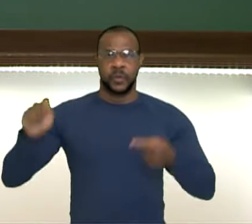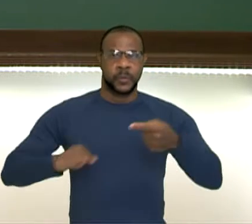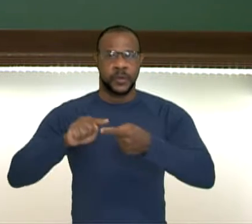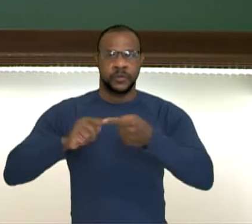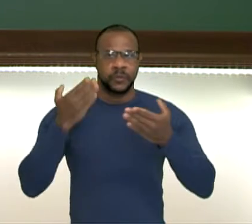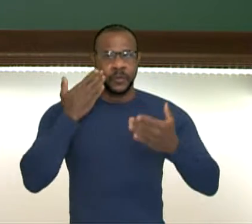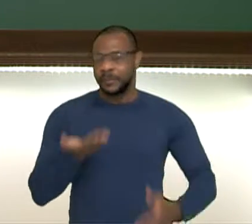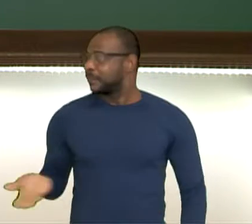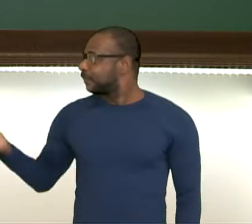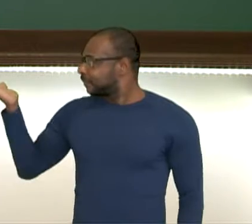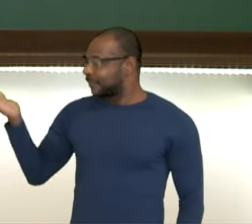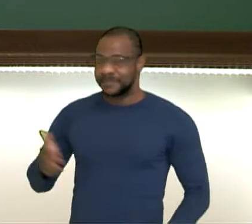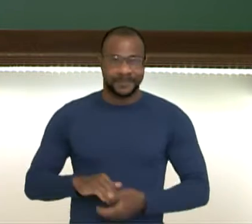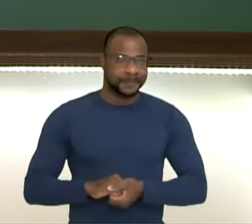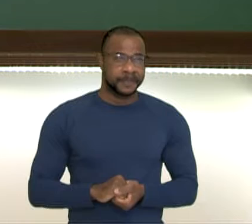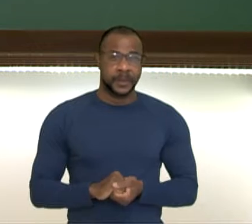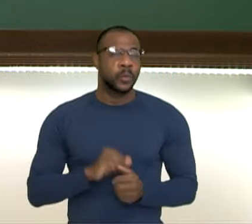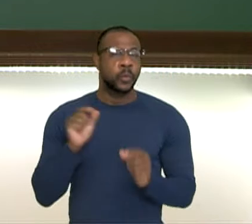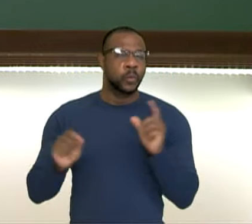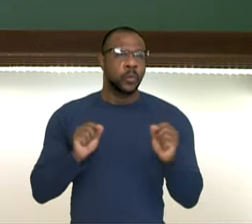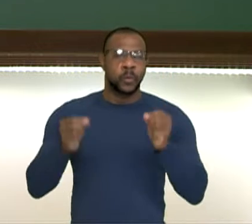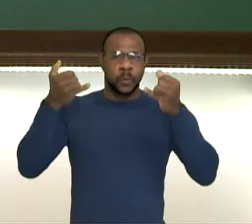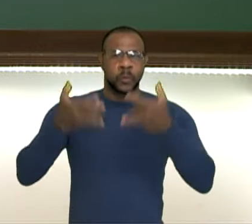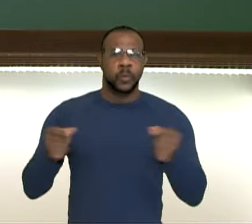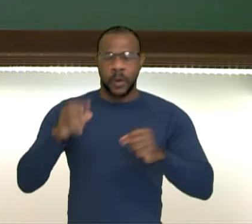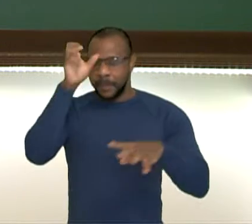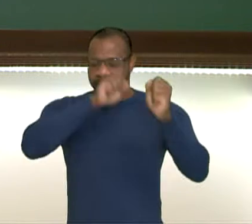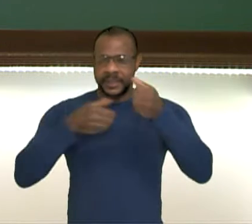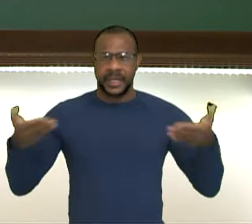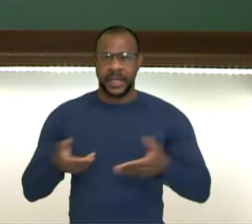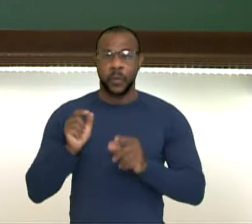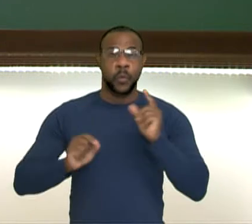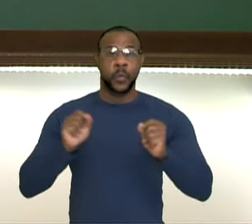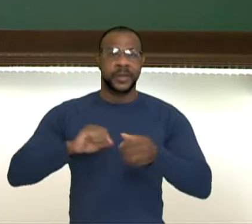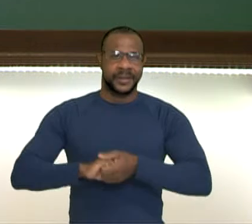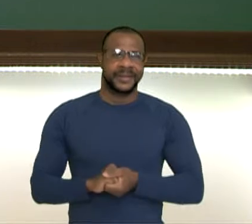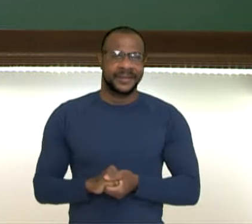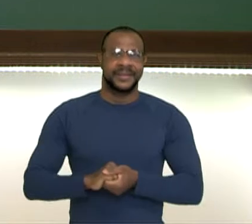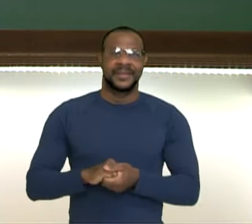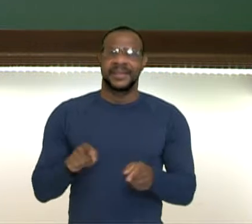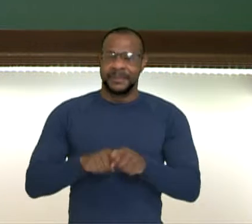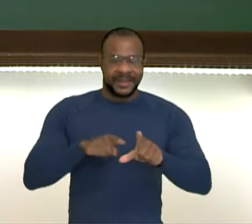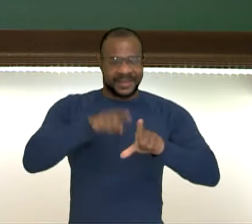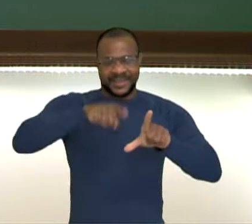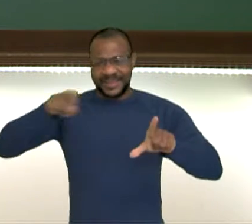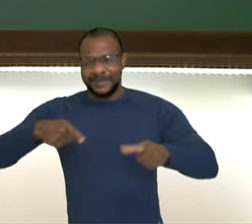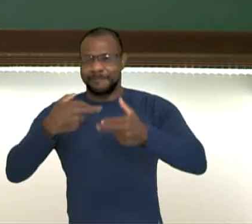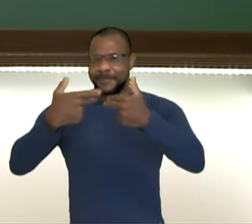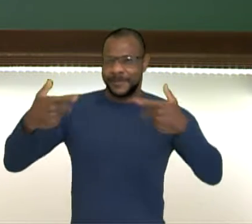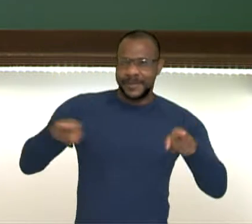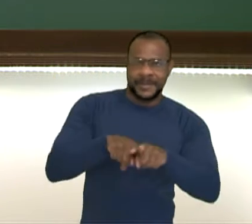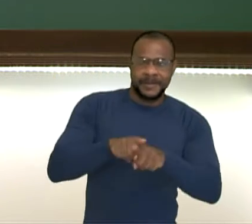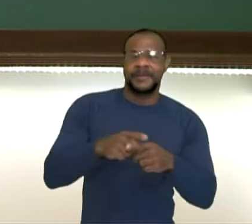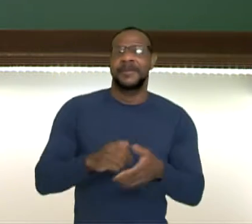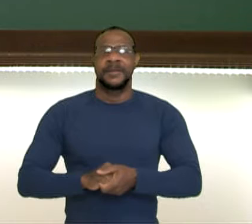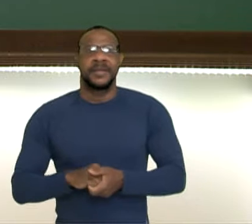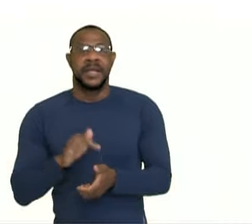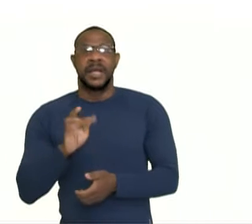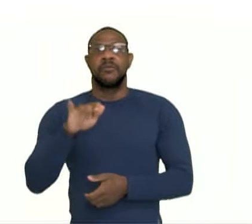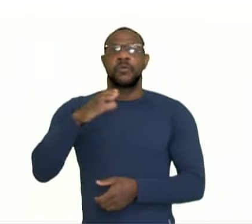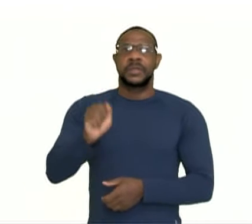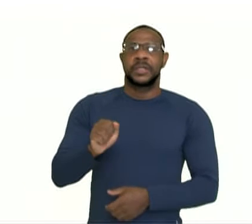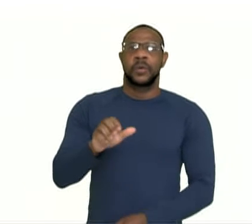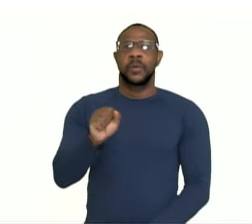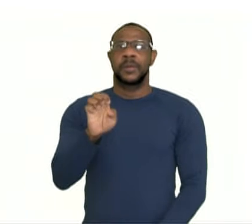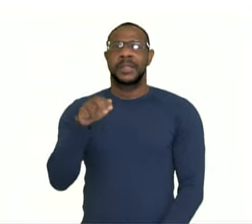nossos objetivos. Então, o que a gente vai aprender na aula de hoje, além de ser gráfico e periodicidade da função seno?